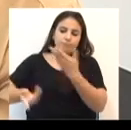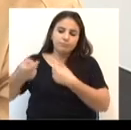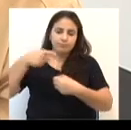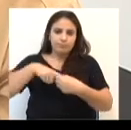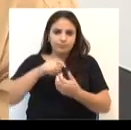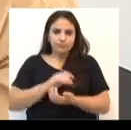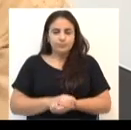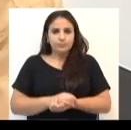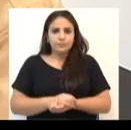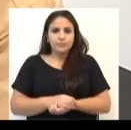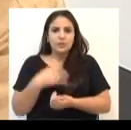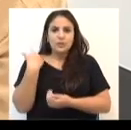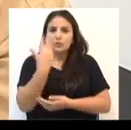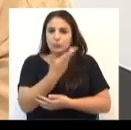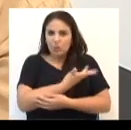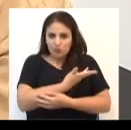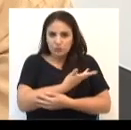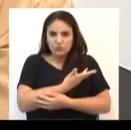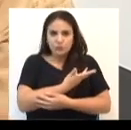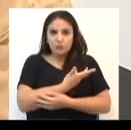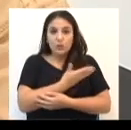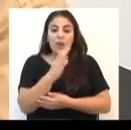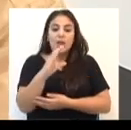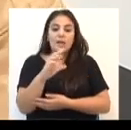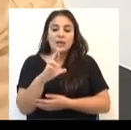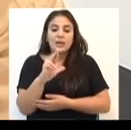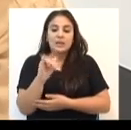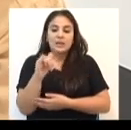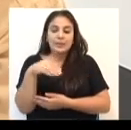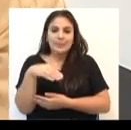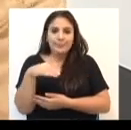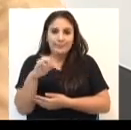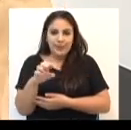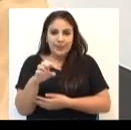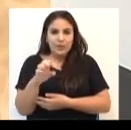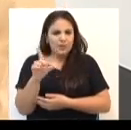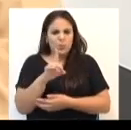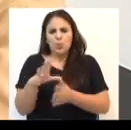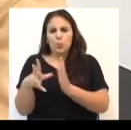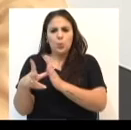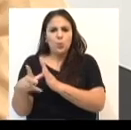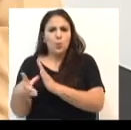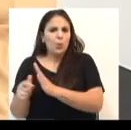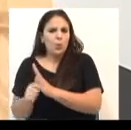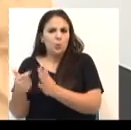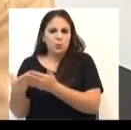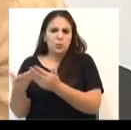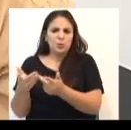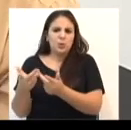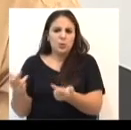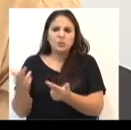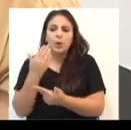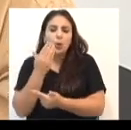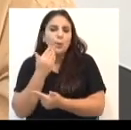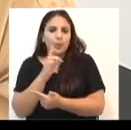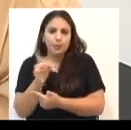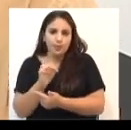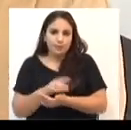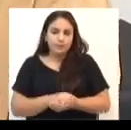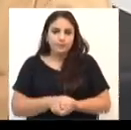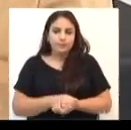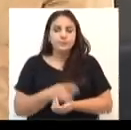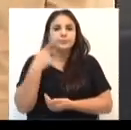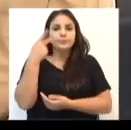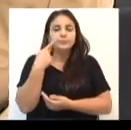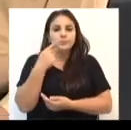nosso criminoso. Olha o que eu estou dizendo, nós estamos falando de crimes mesmo, não é um furto de uma coisa para comer ou coisa parecida.